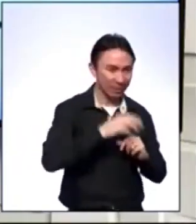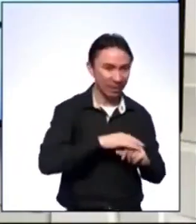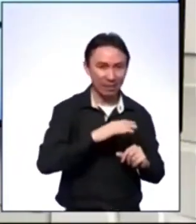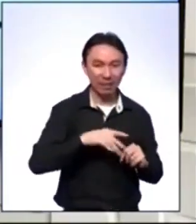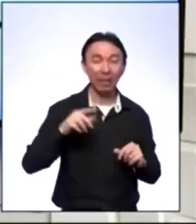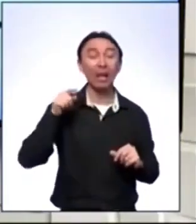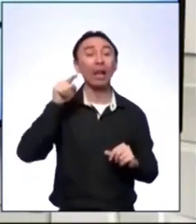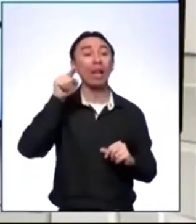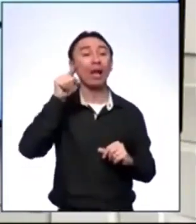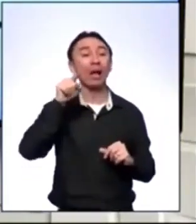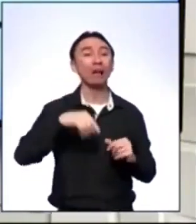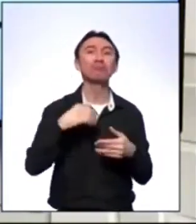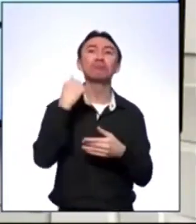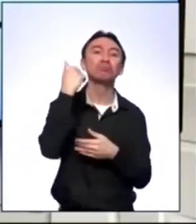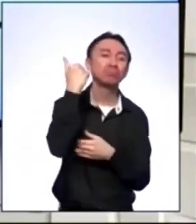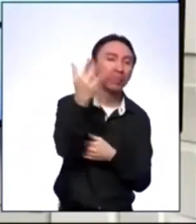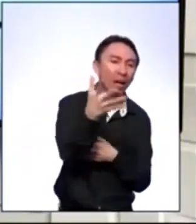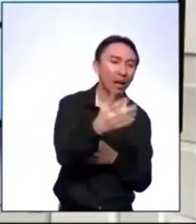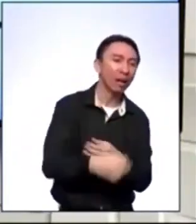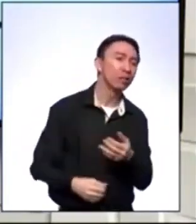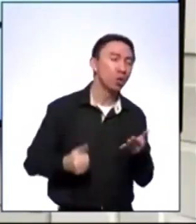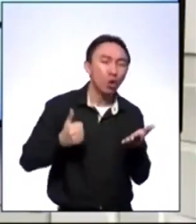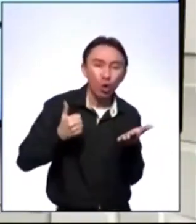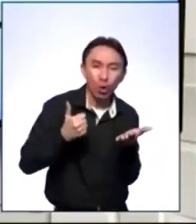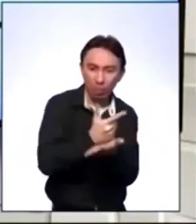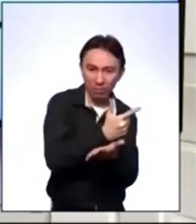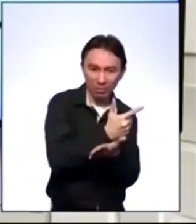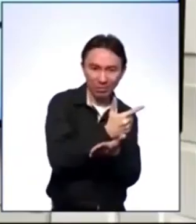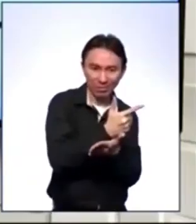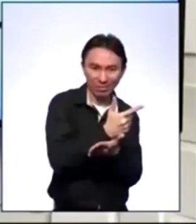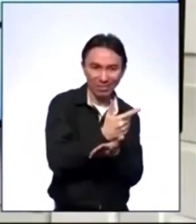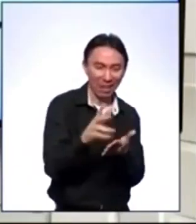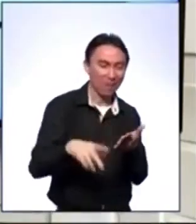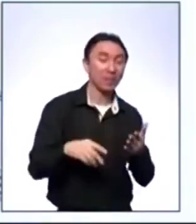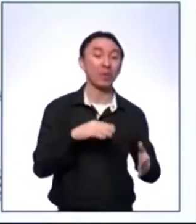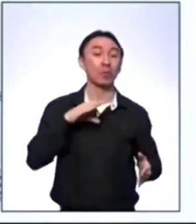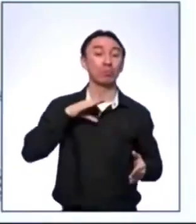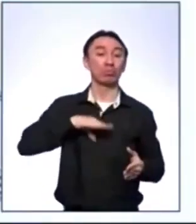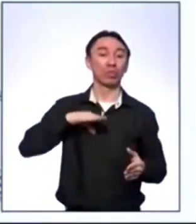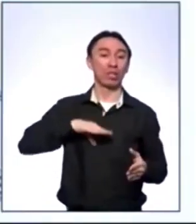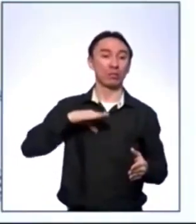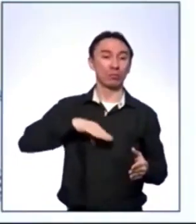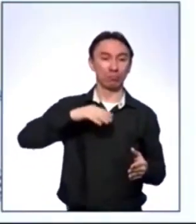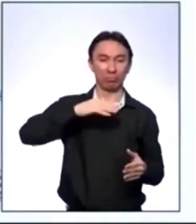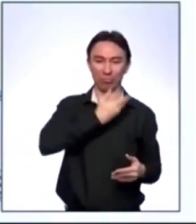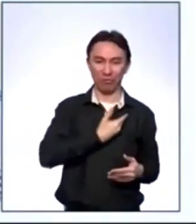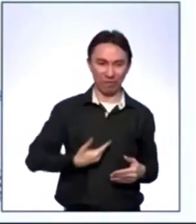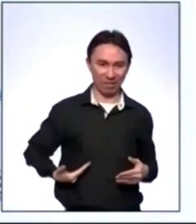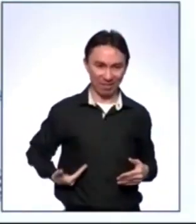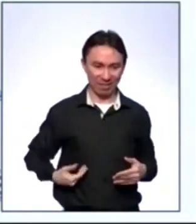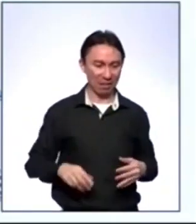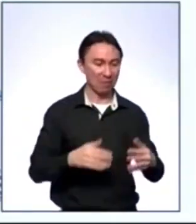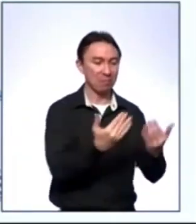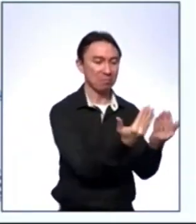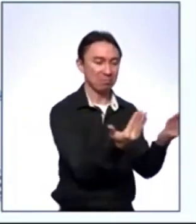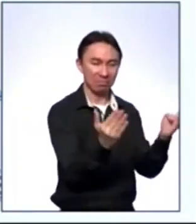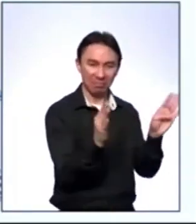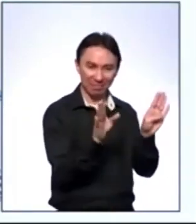contratado por contratadores com o Estado português. Quer dizer, o Estado português arrendou a exploração do